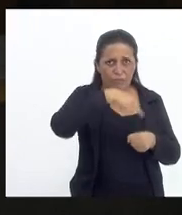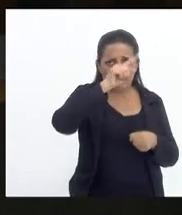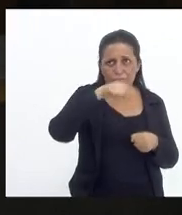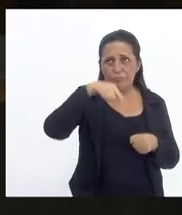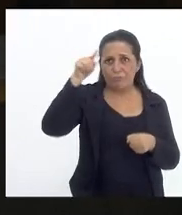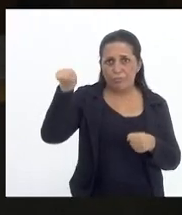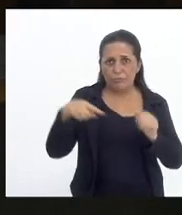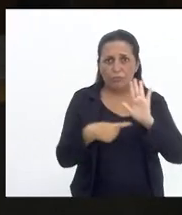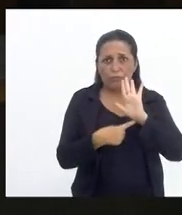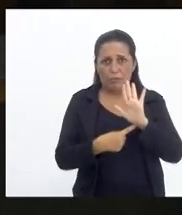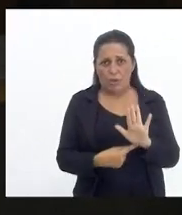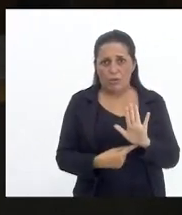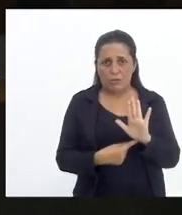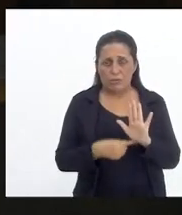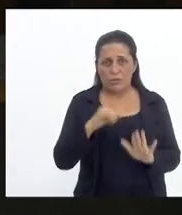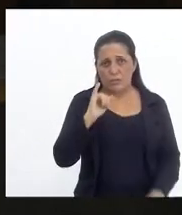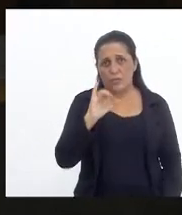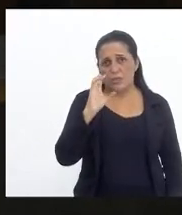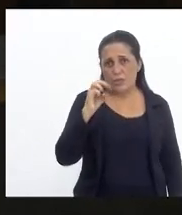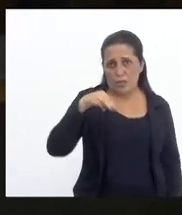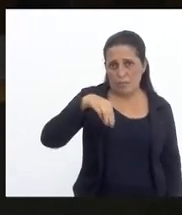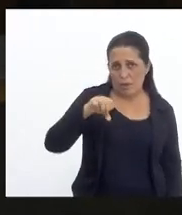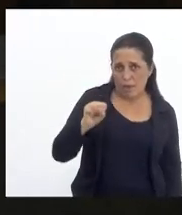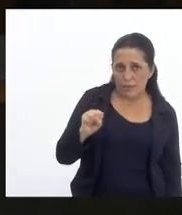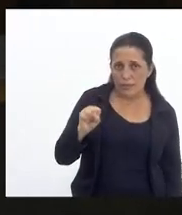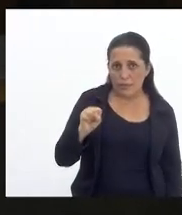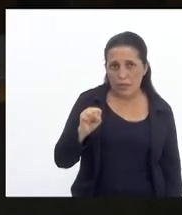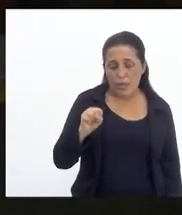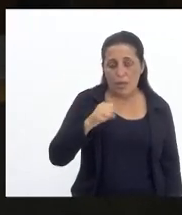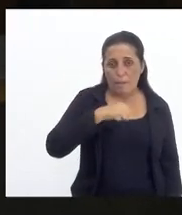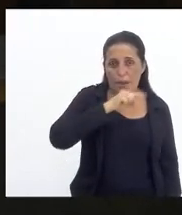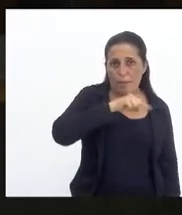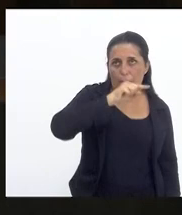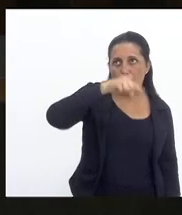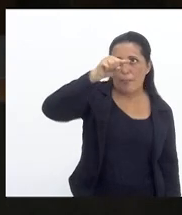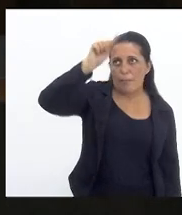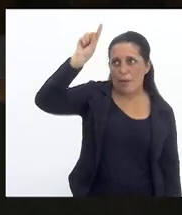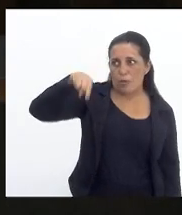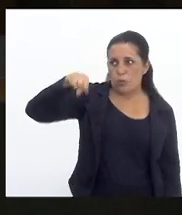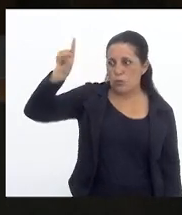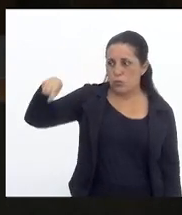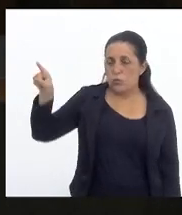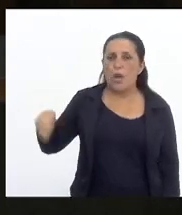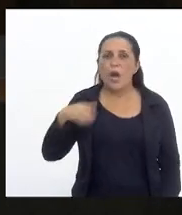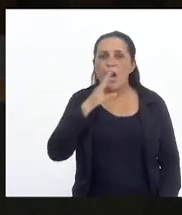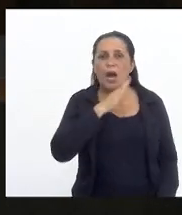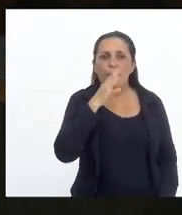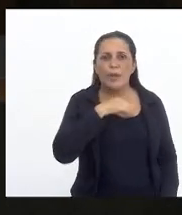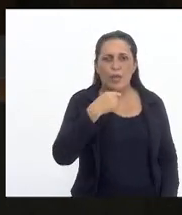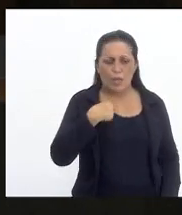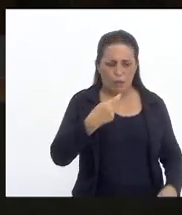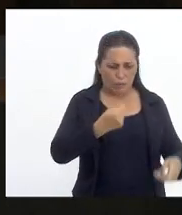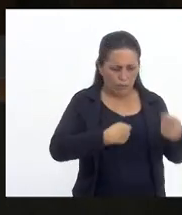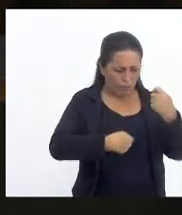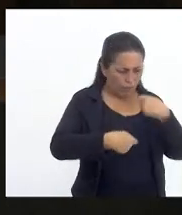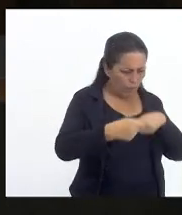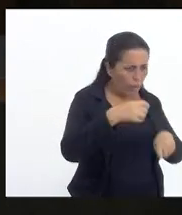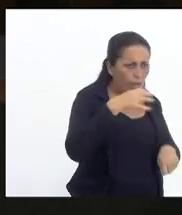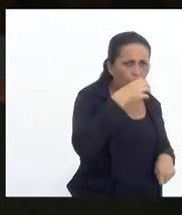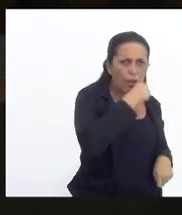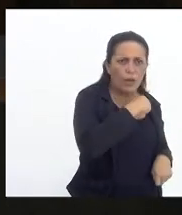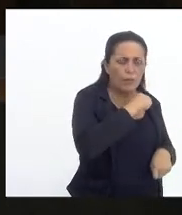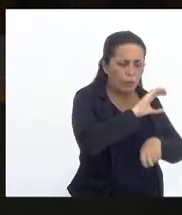apresenta do ICMS com aquele pontilhado rapidamente aqui como Engenheiro fiz umas